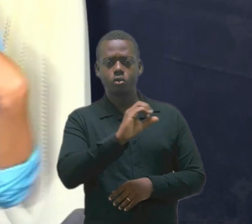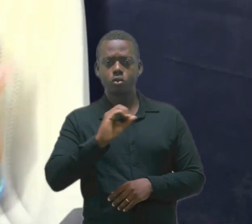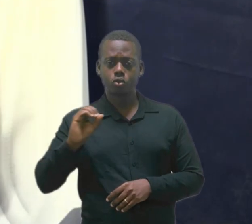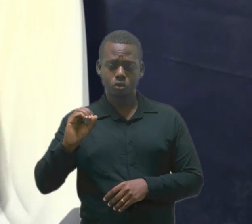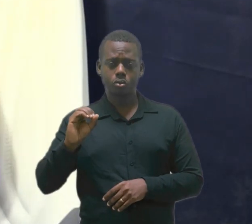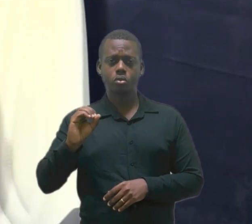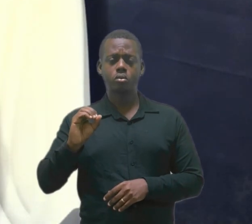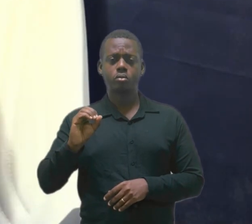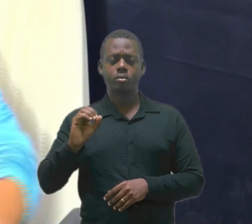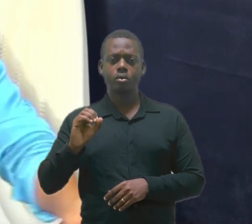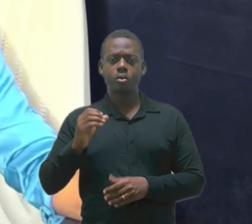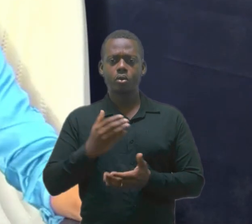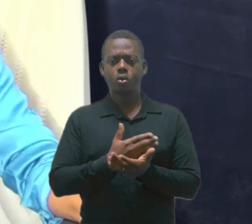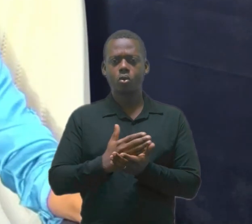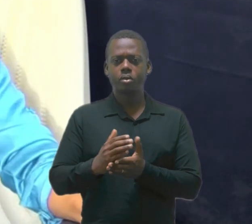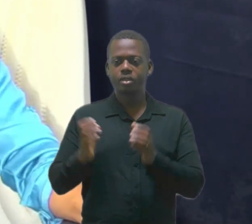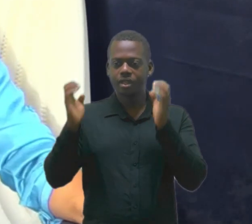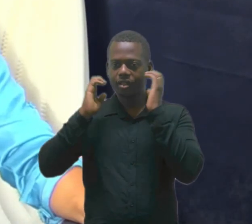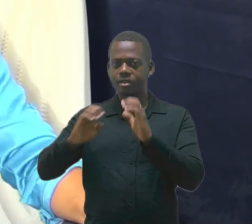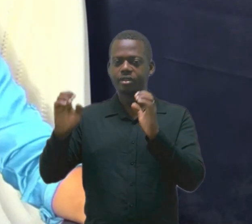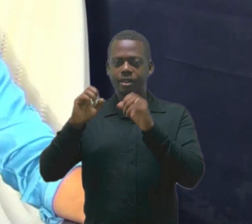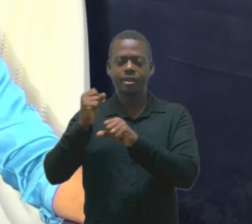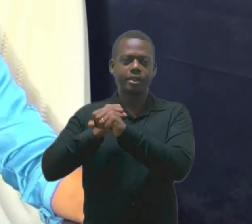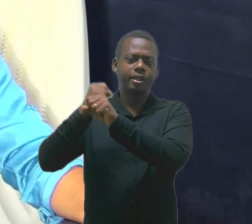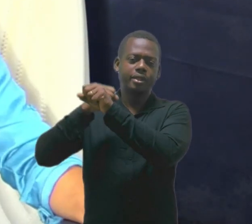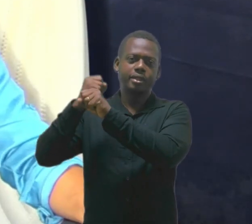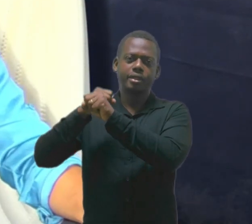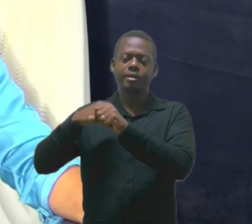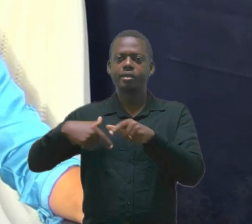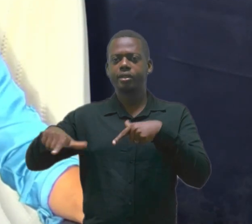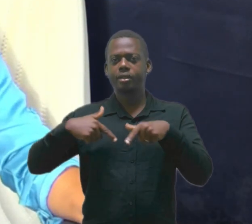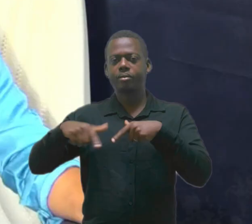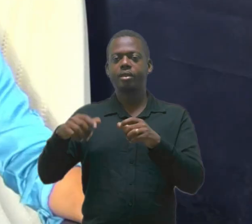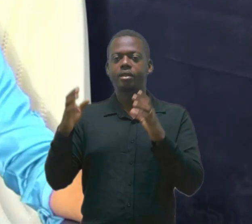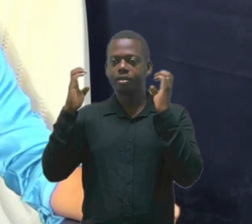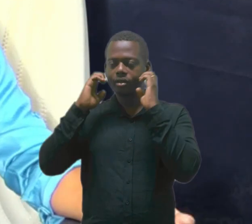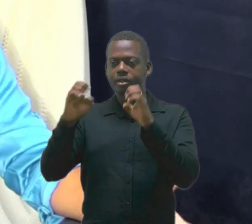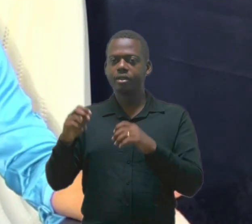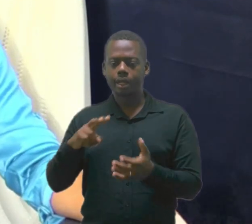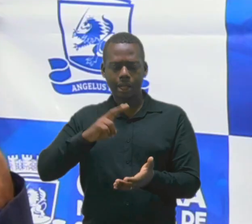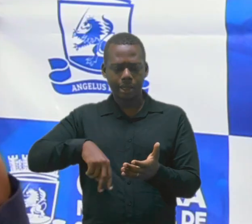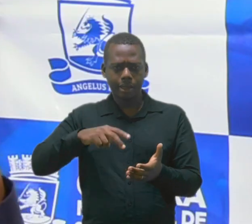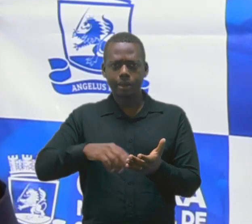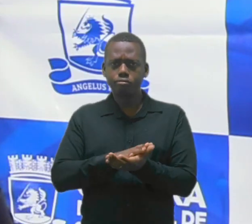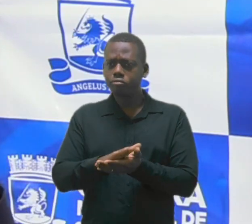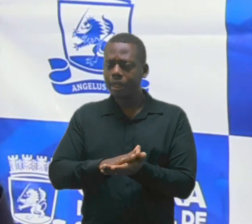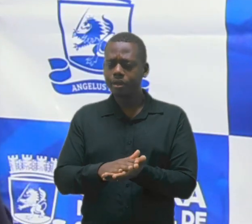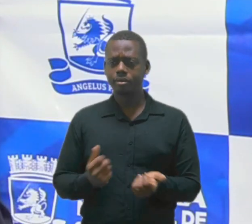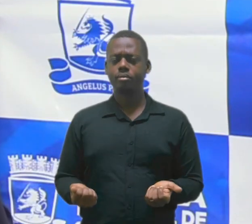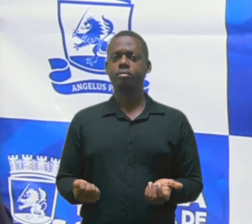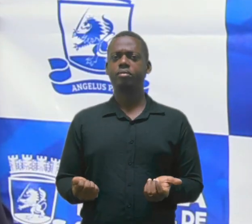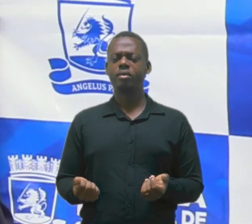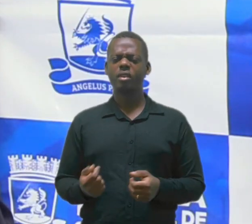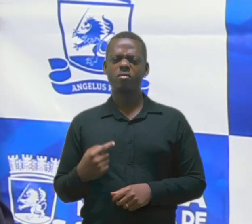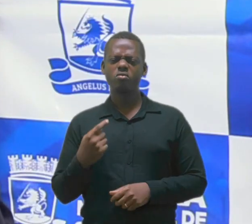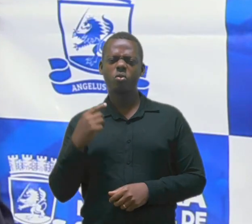Porque quando eu comecei a evangelizar os surdos, na época, eu fazia trabalho de evangelismo, os surdos não sabiam ler muito, nada. Uhum. E aí eu